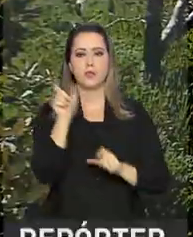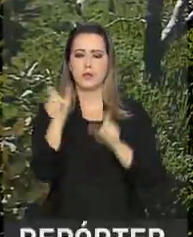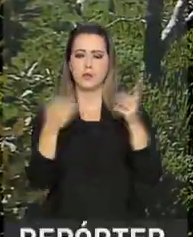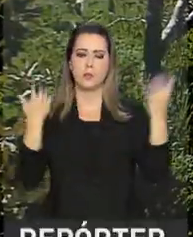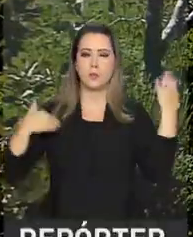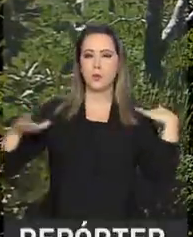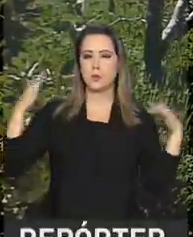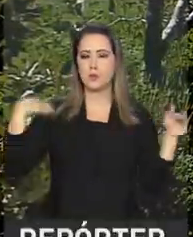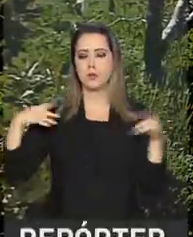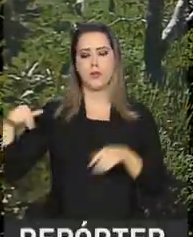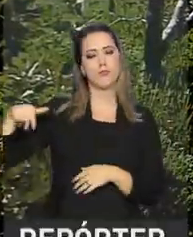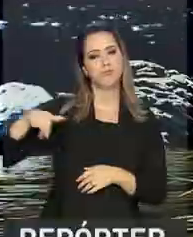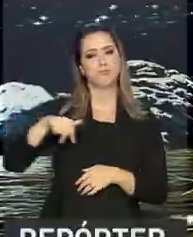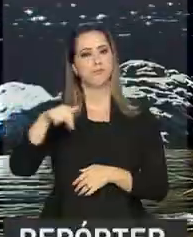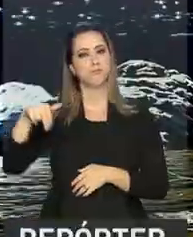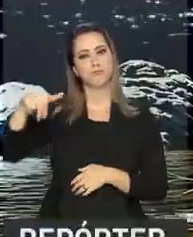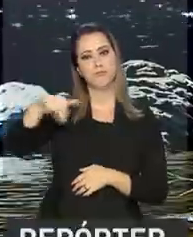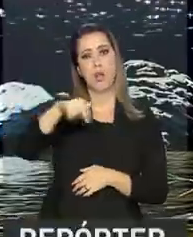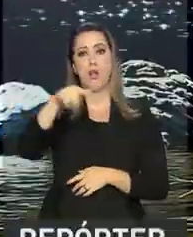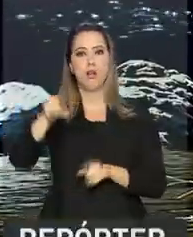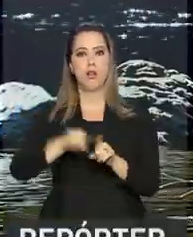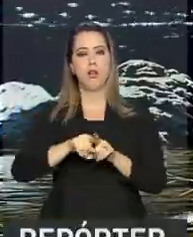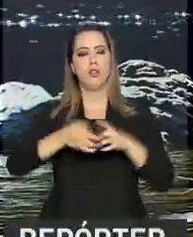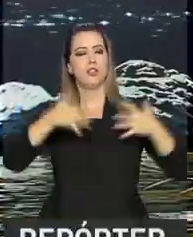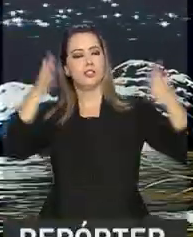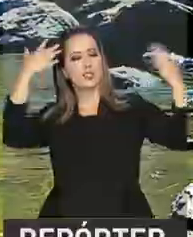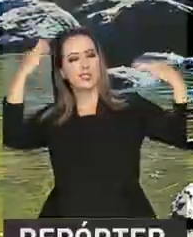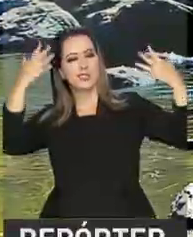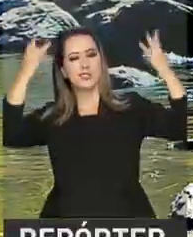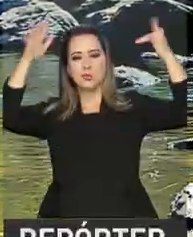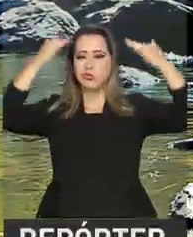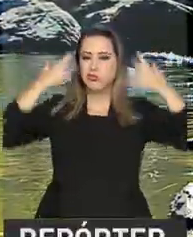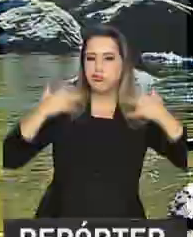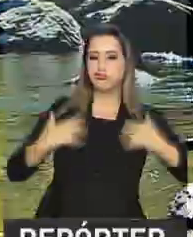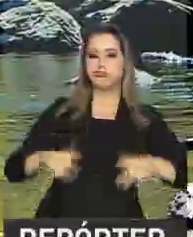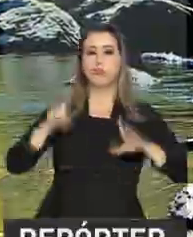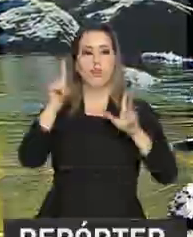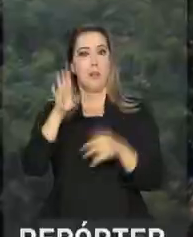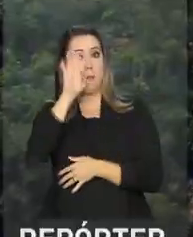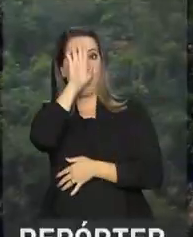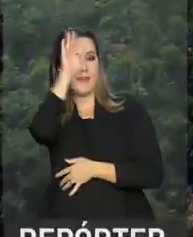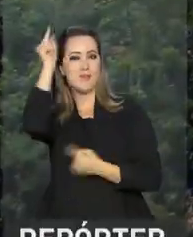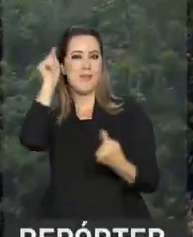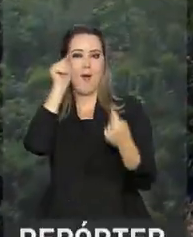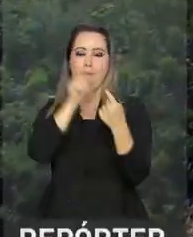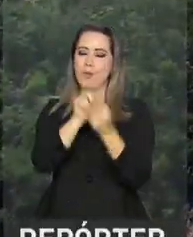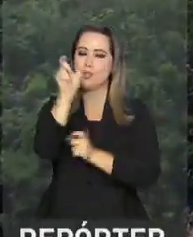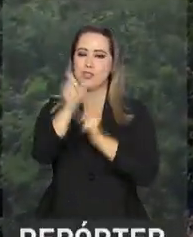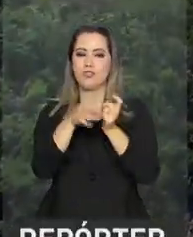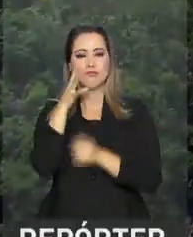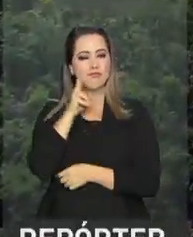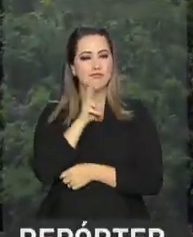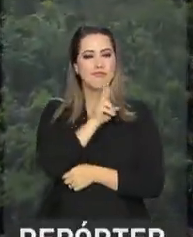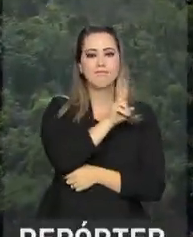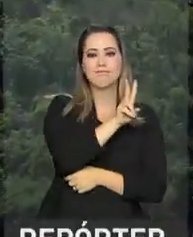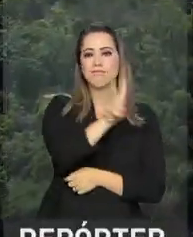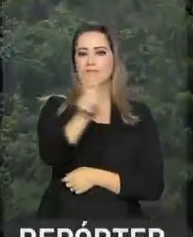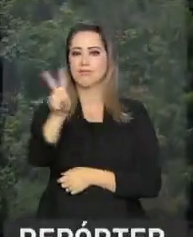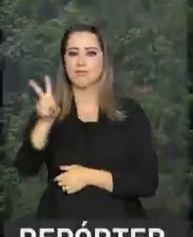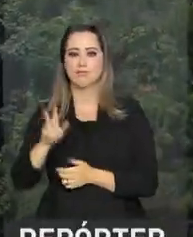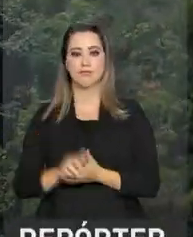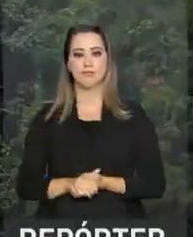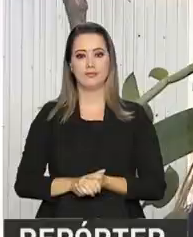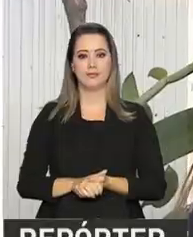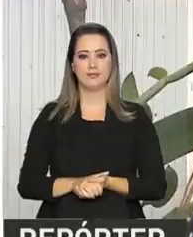caminhadas pelas trilhas e banhos de cachoeiras são as principais atividades nas paisagens da chapada dos